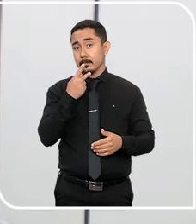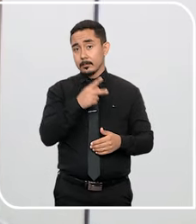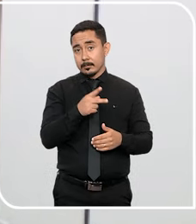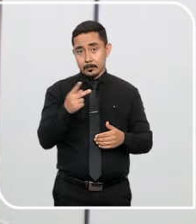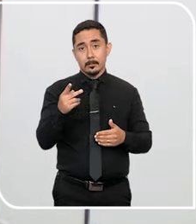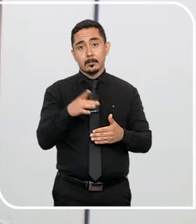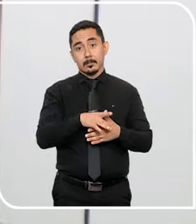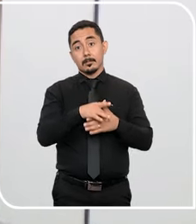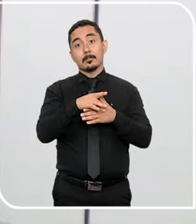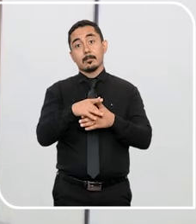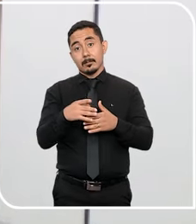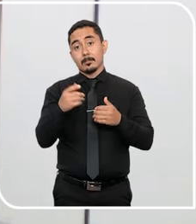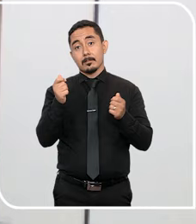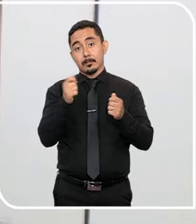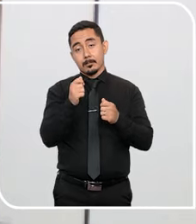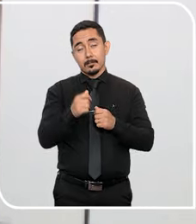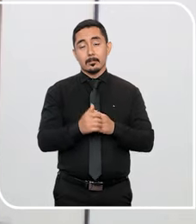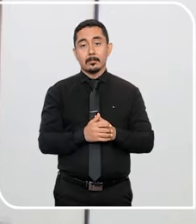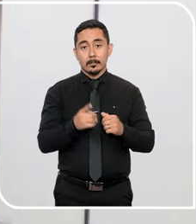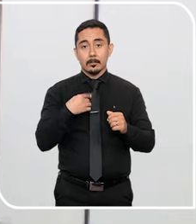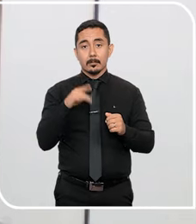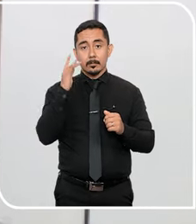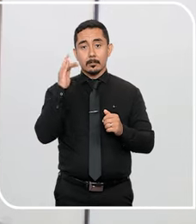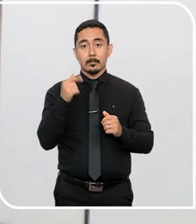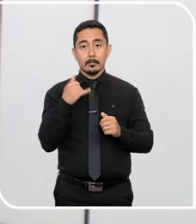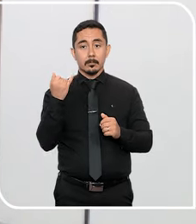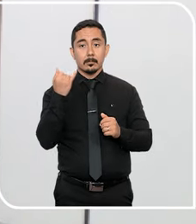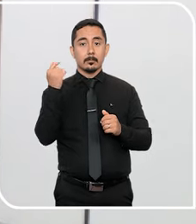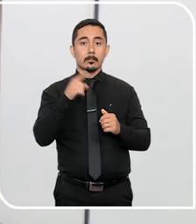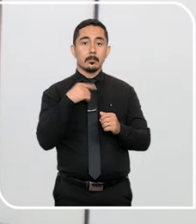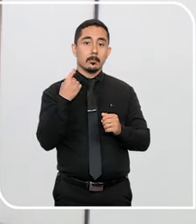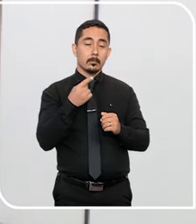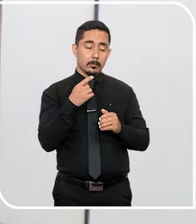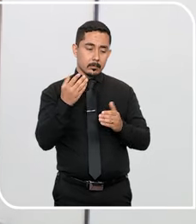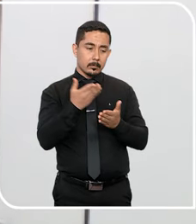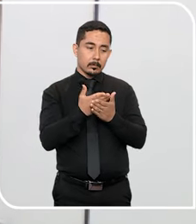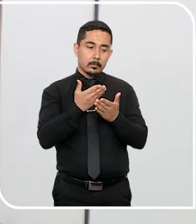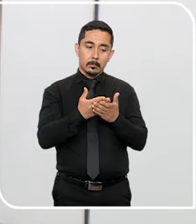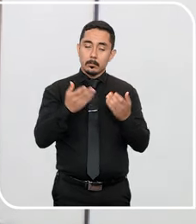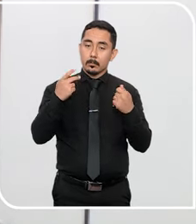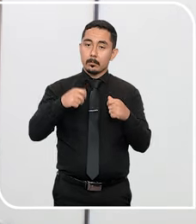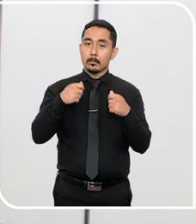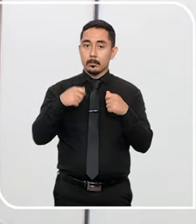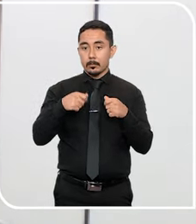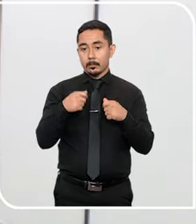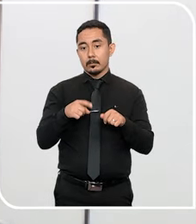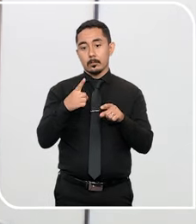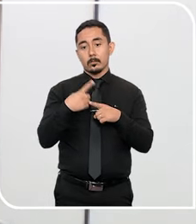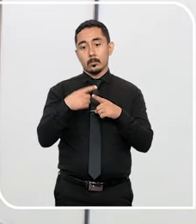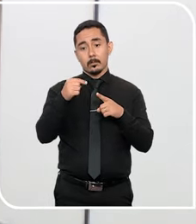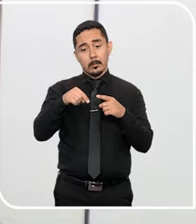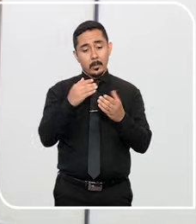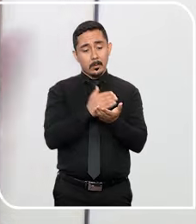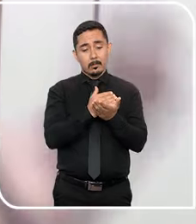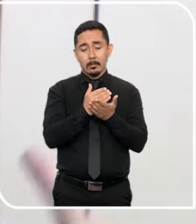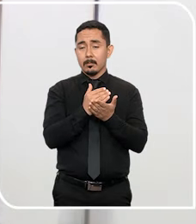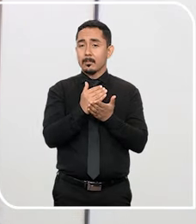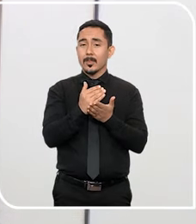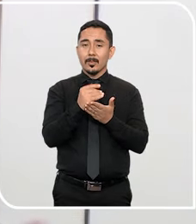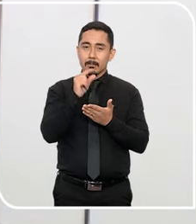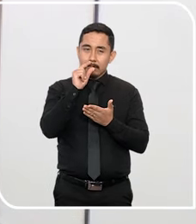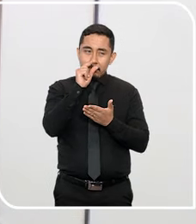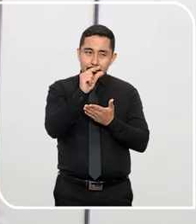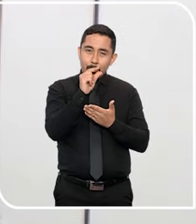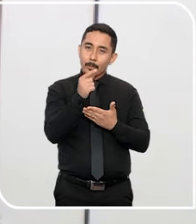isso pra vida e e eu acho que é isso e a gente precisa estudar né assim n eh eh isso aqui foi